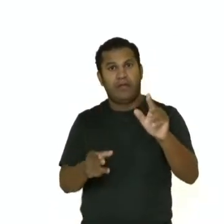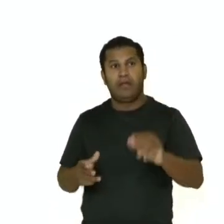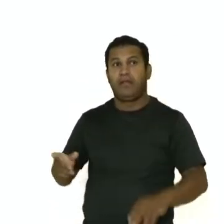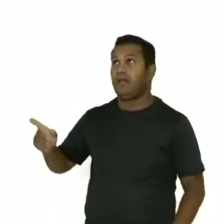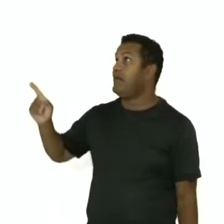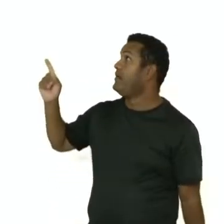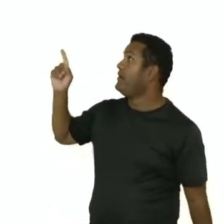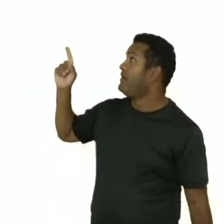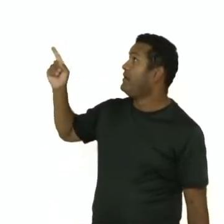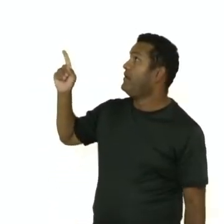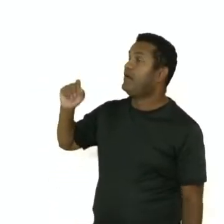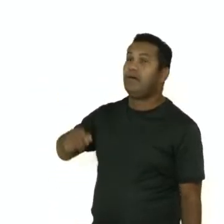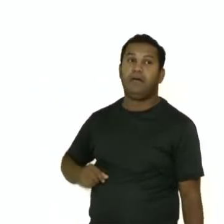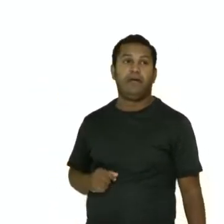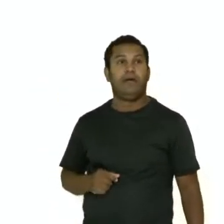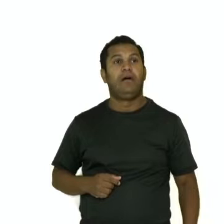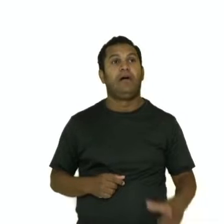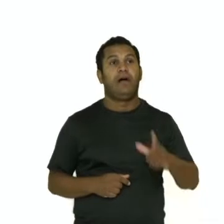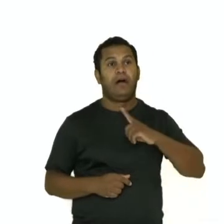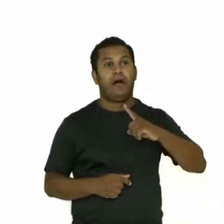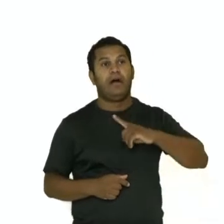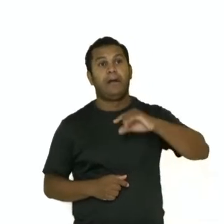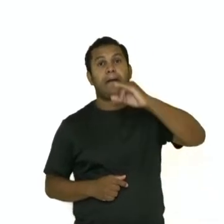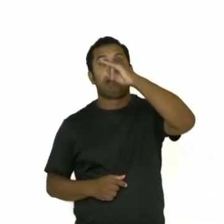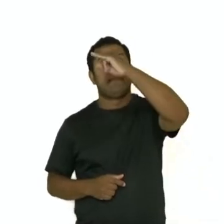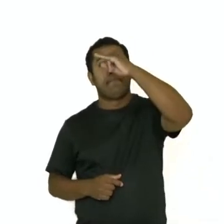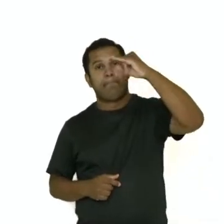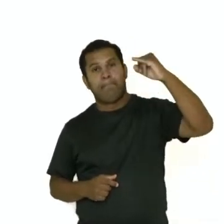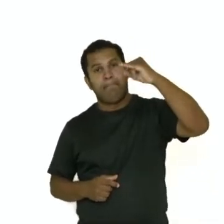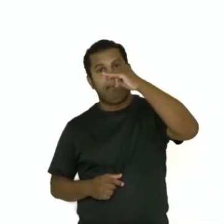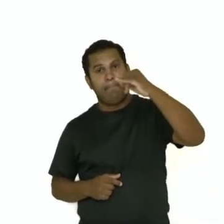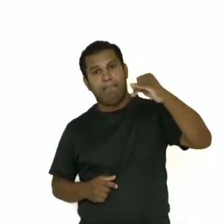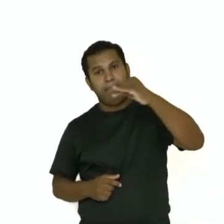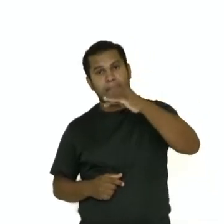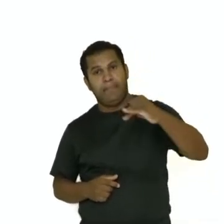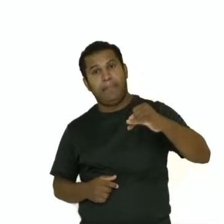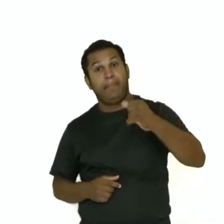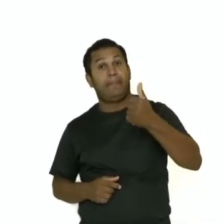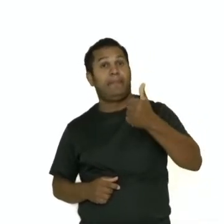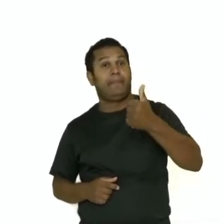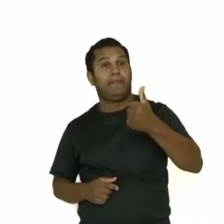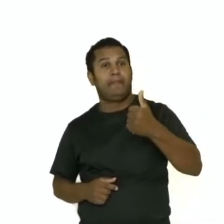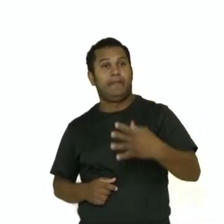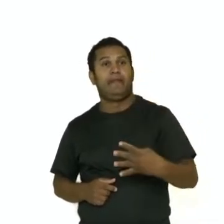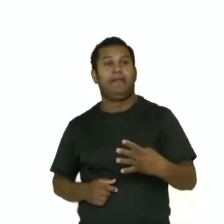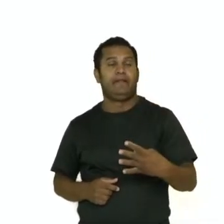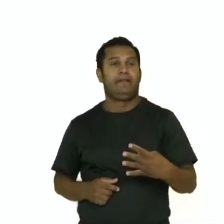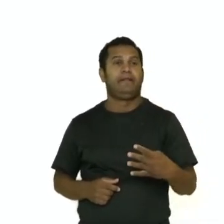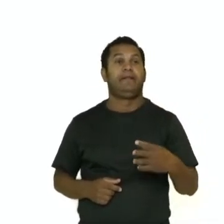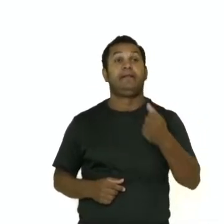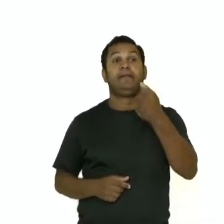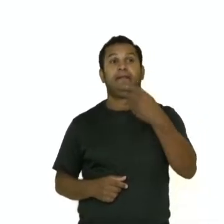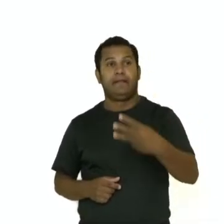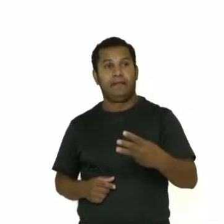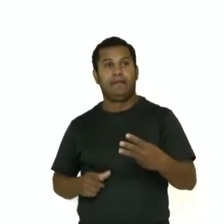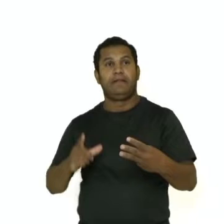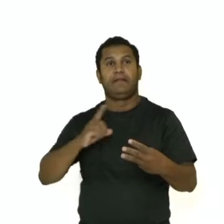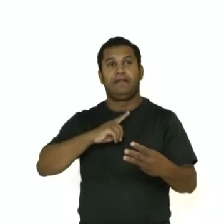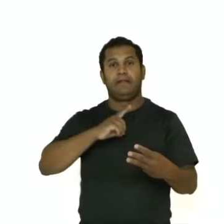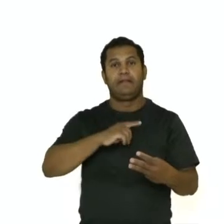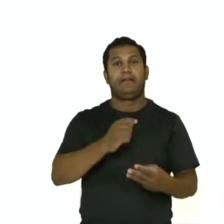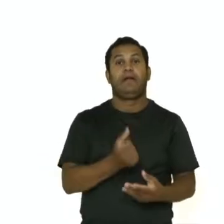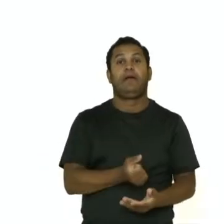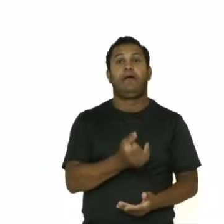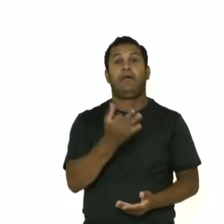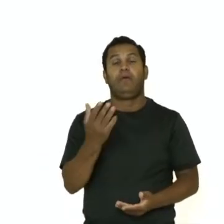Brasil. E aí, aqui nós temos a divisão, né, que foi feita do litoral para o interior, até o Tratado de Tordesilhas, até a